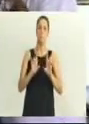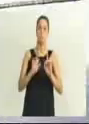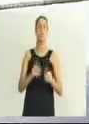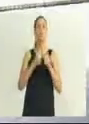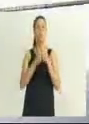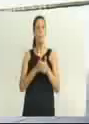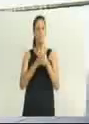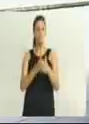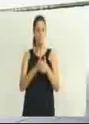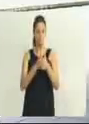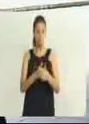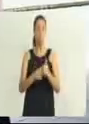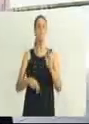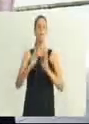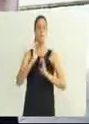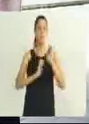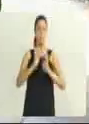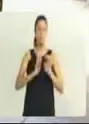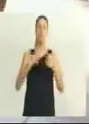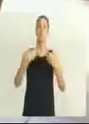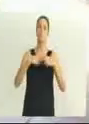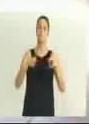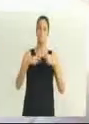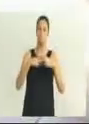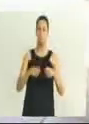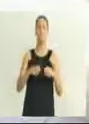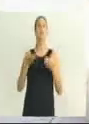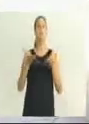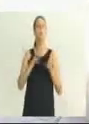de Instalação da empresa Piracicabana em Blumenau fez hoje nos